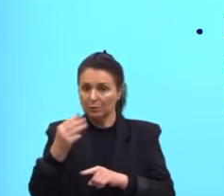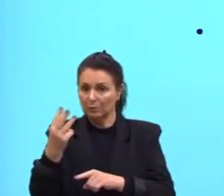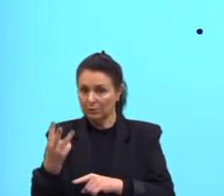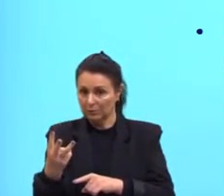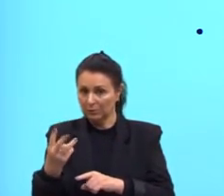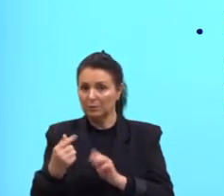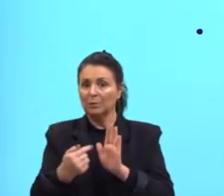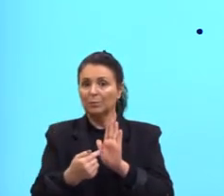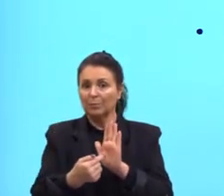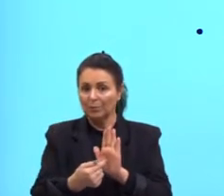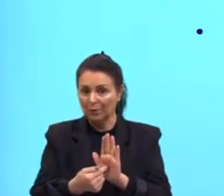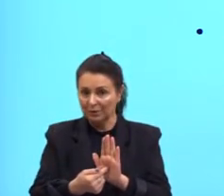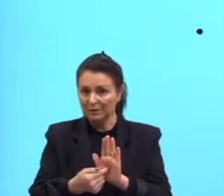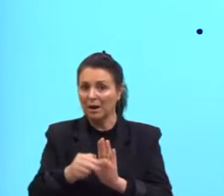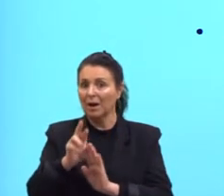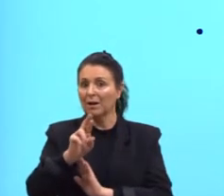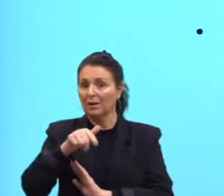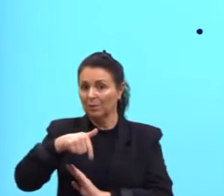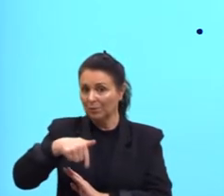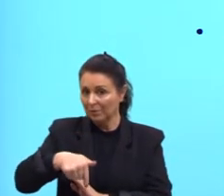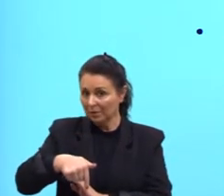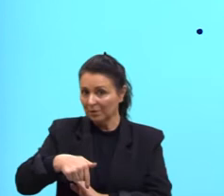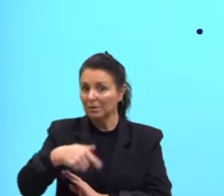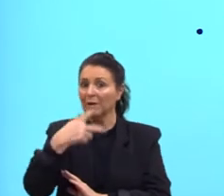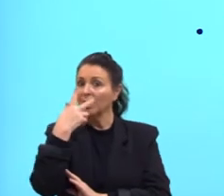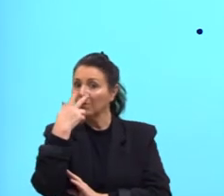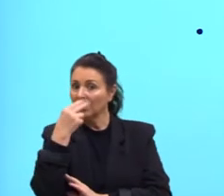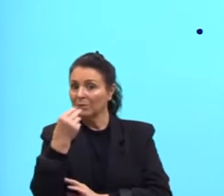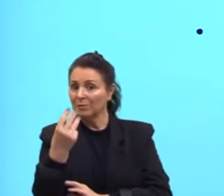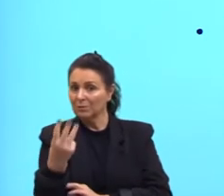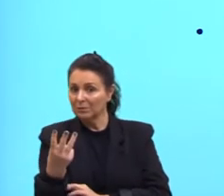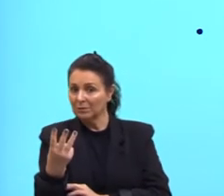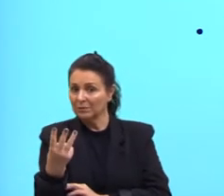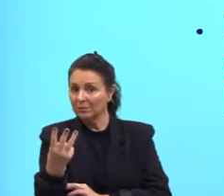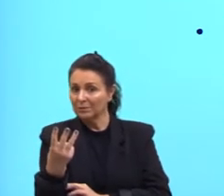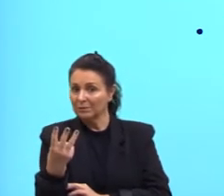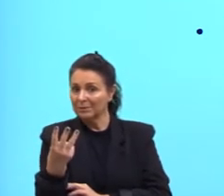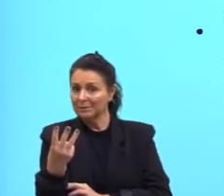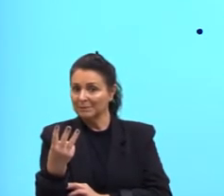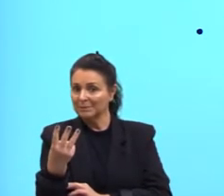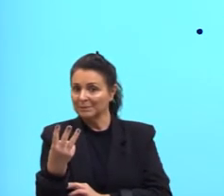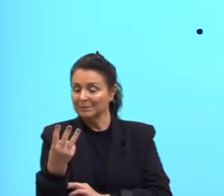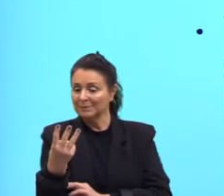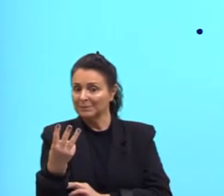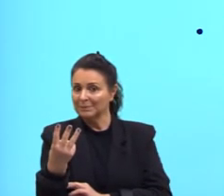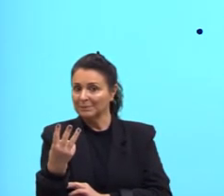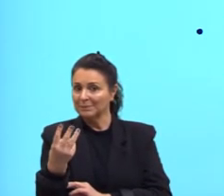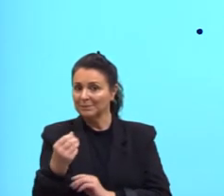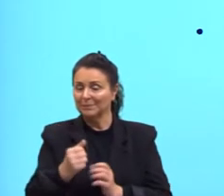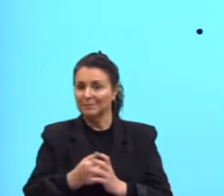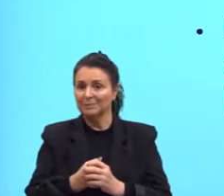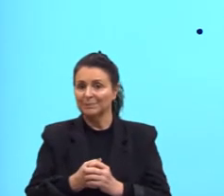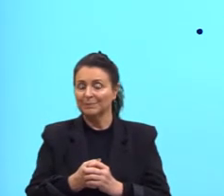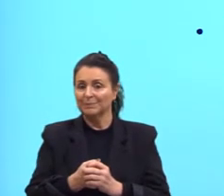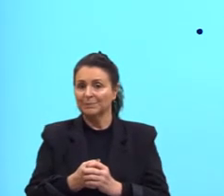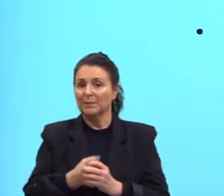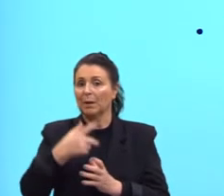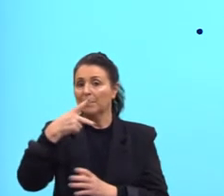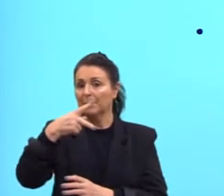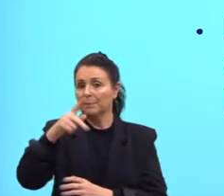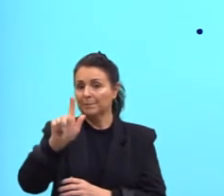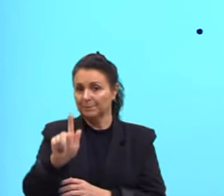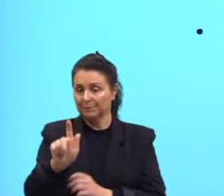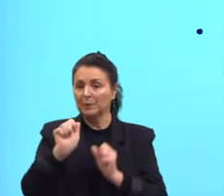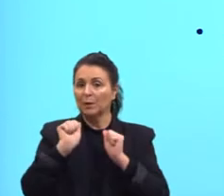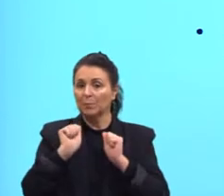nosso indicamos que a nossa razão = 3 portanto Q = 3 A PG